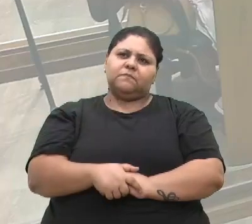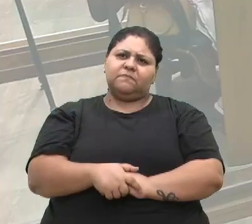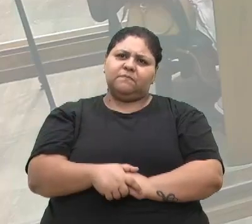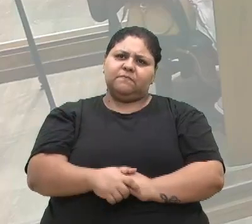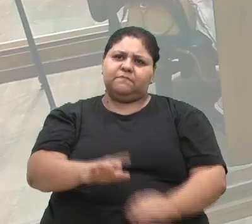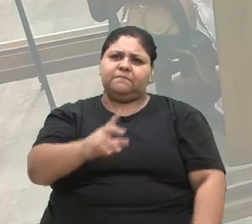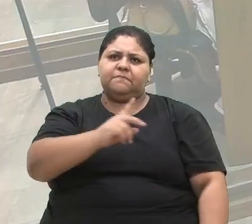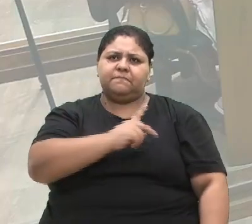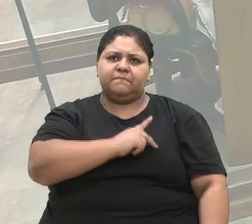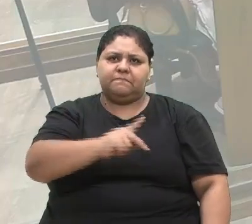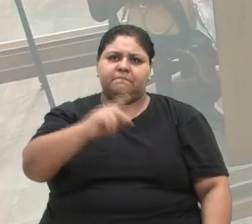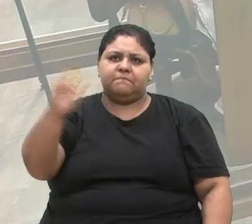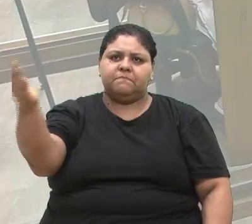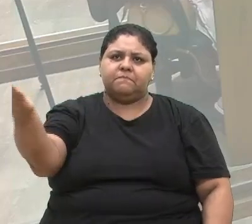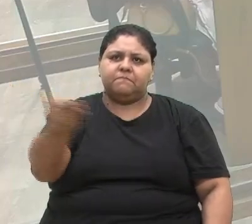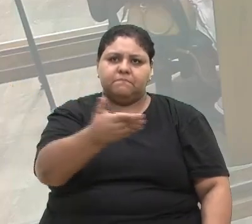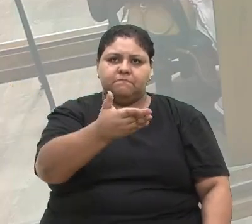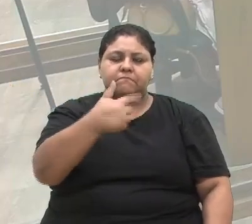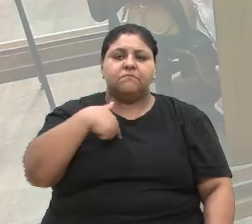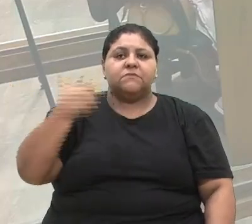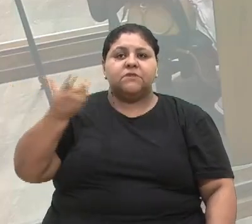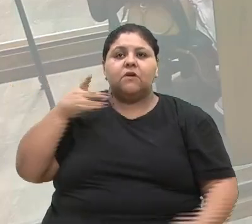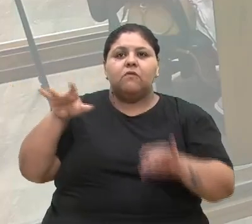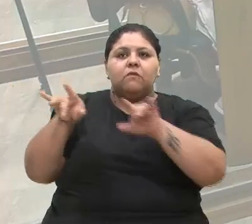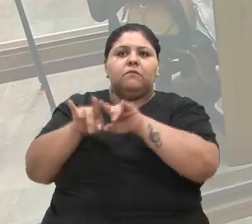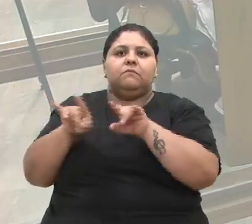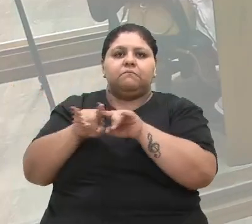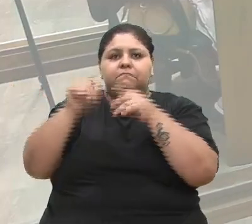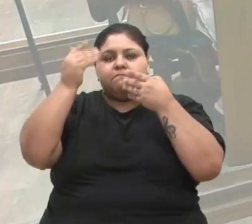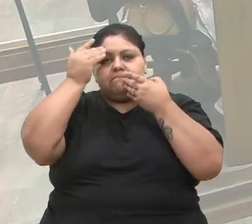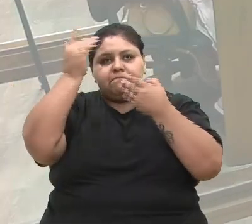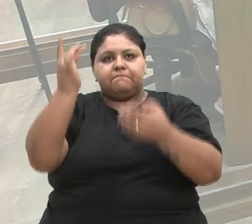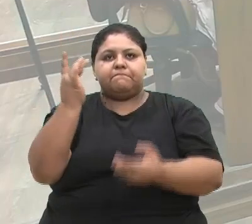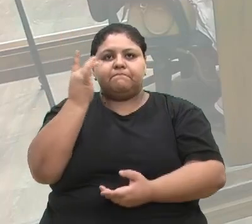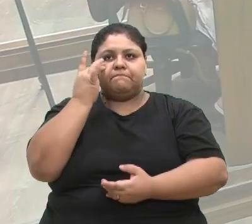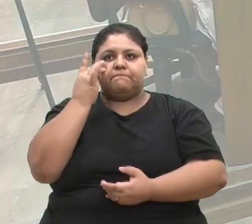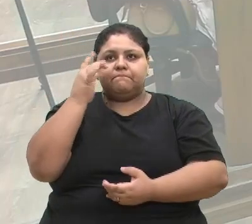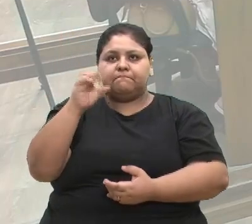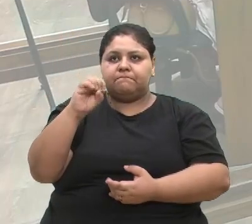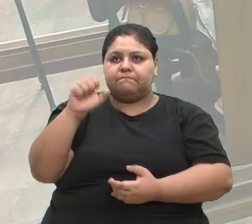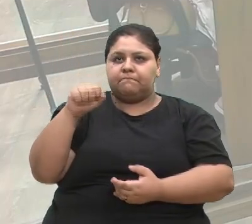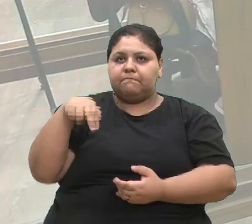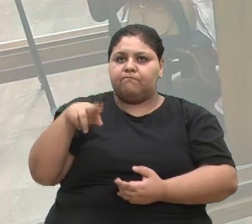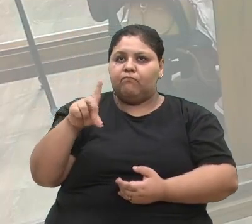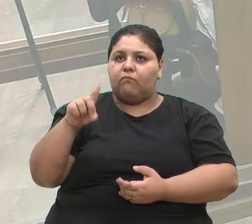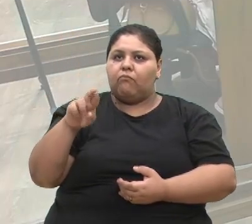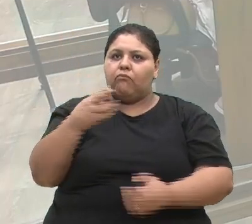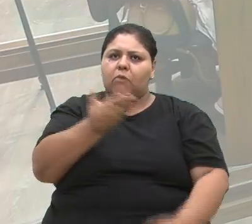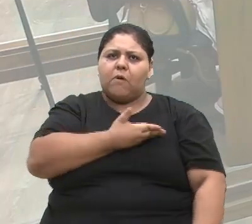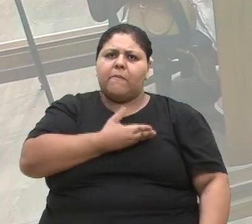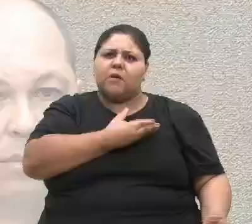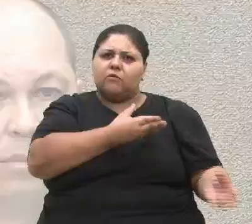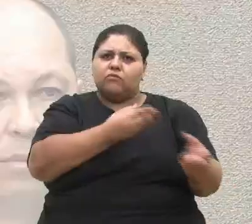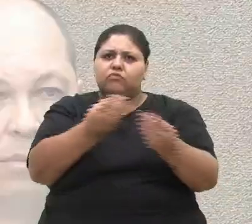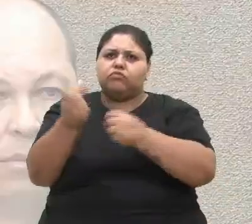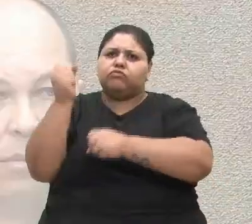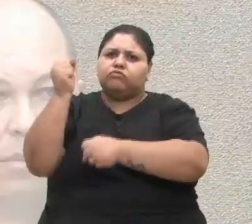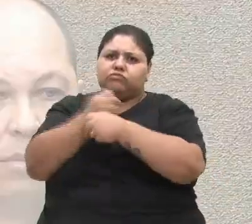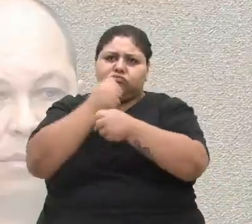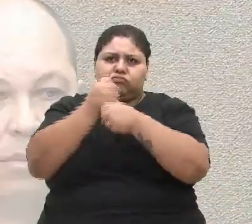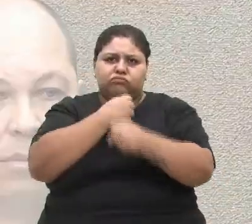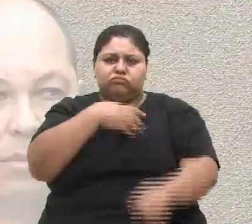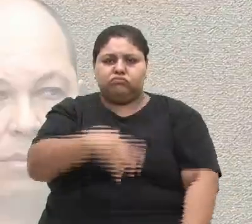Senhora Presidente, nobres colegas, eu queria também aqui agradecer a presença do Sandro, um amigo de tanto tempo, né, Sandro? Teu